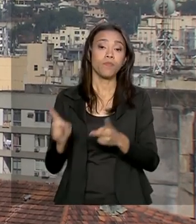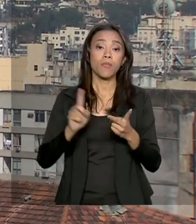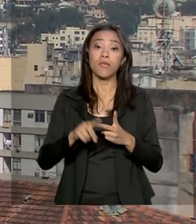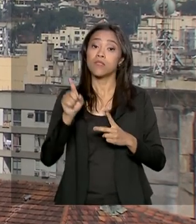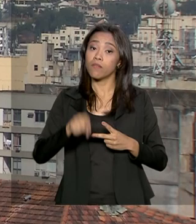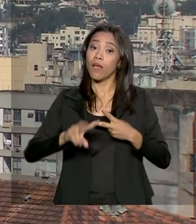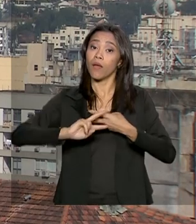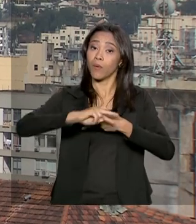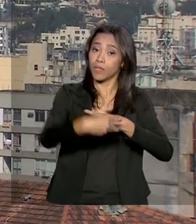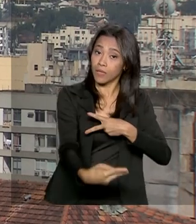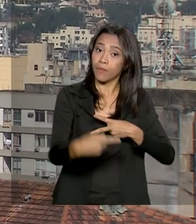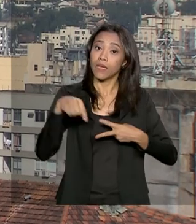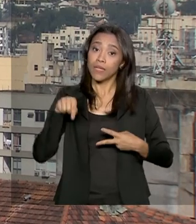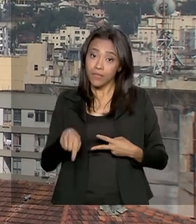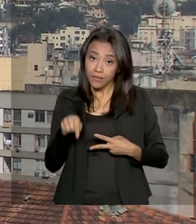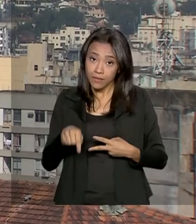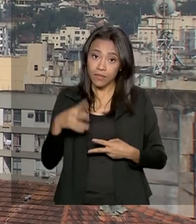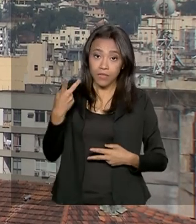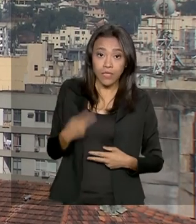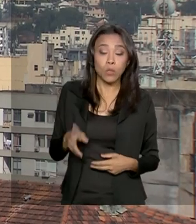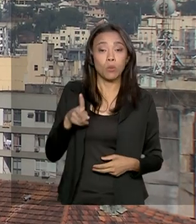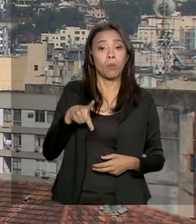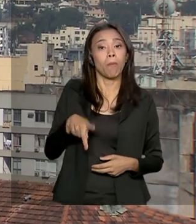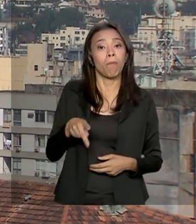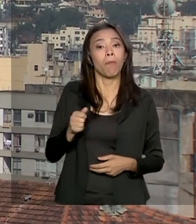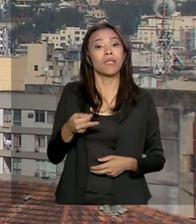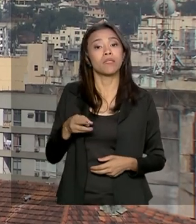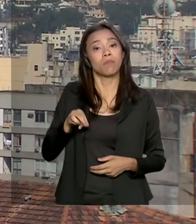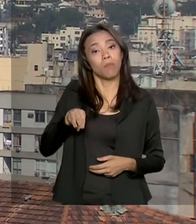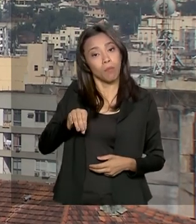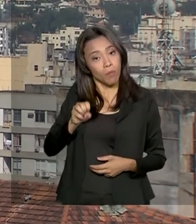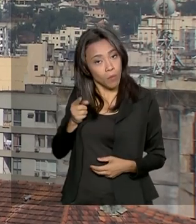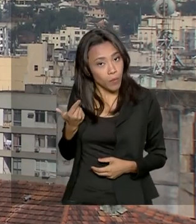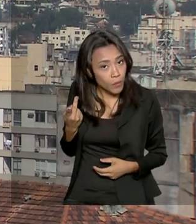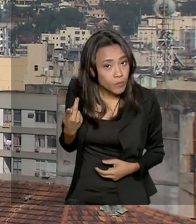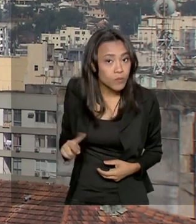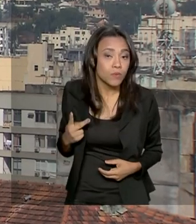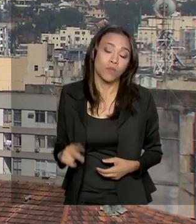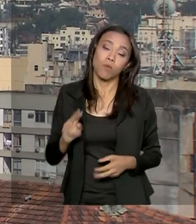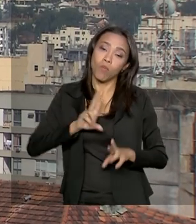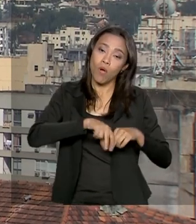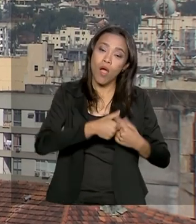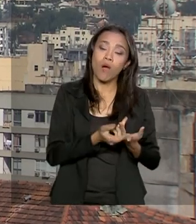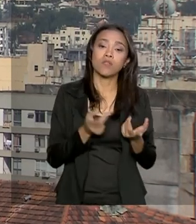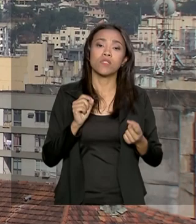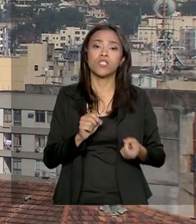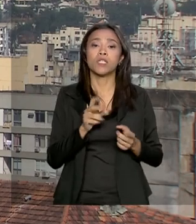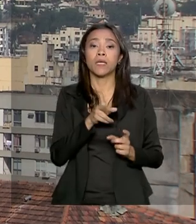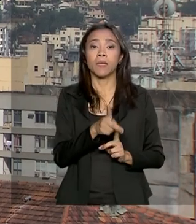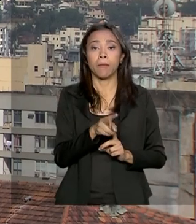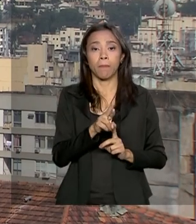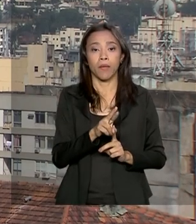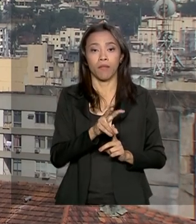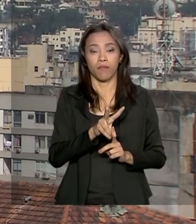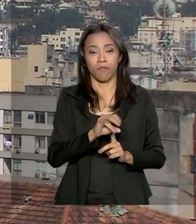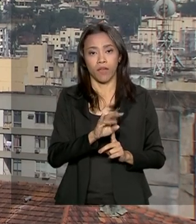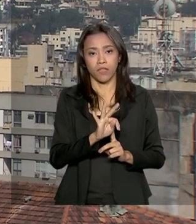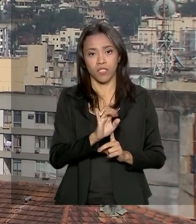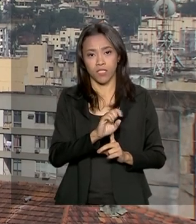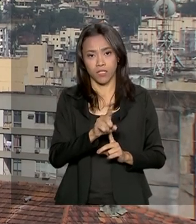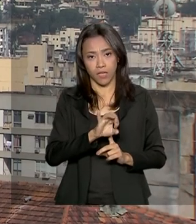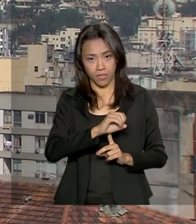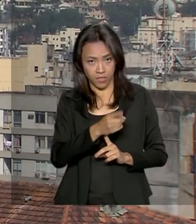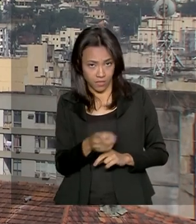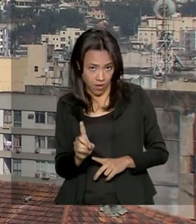resultado da reversão do patrimônio líquido negativo da Amazonas Energia decorrente da privatização da empresa. No primeiro semestre, a companhia